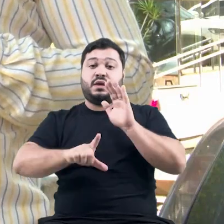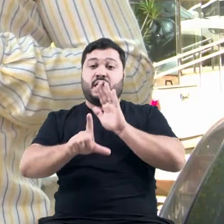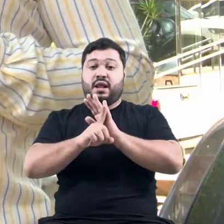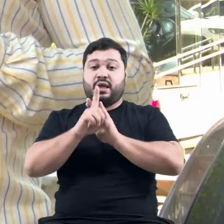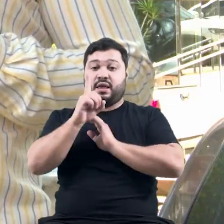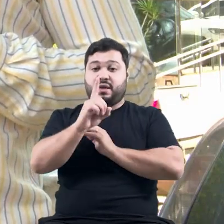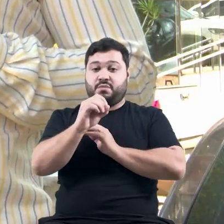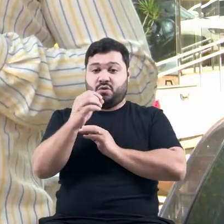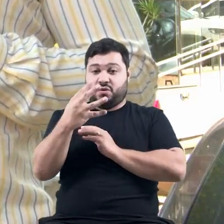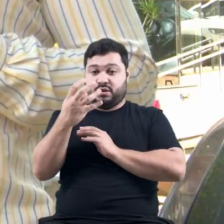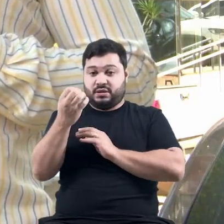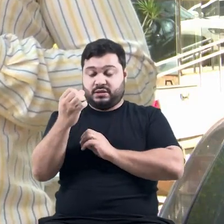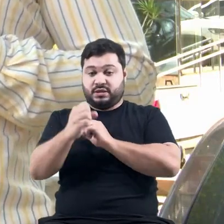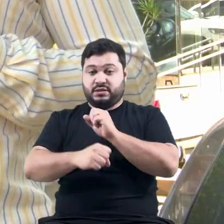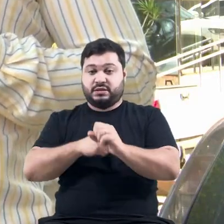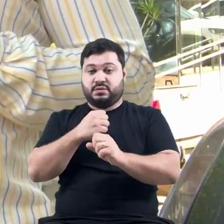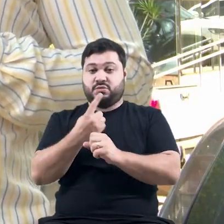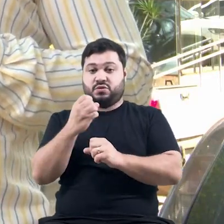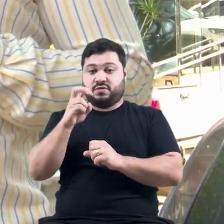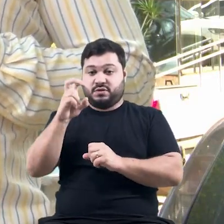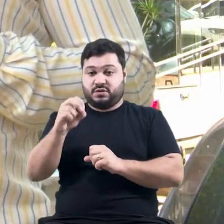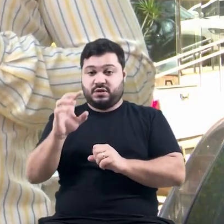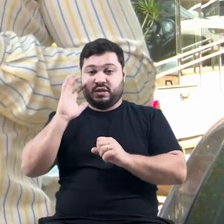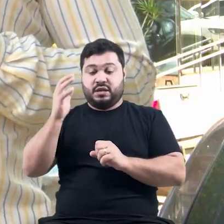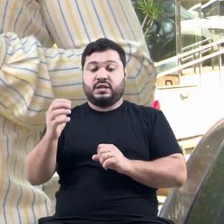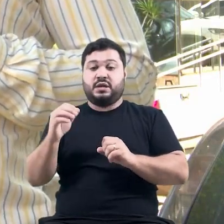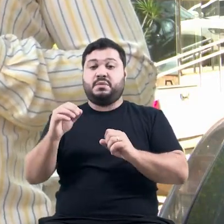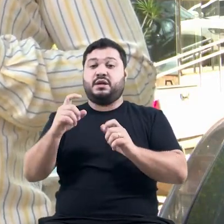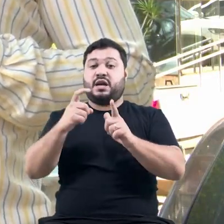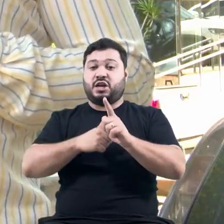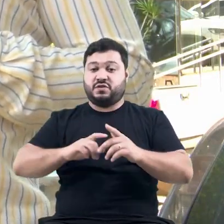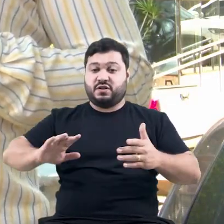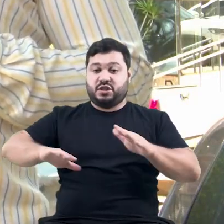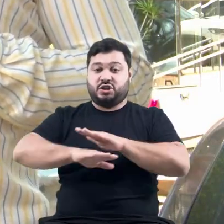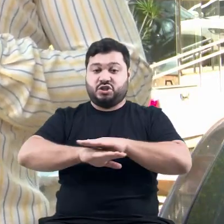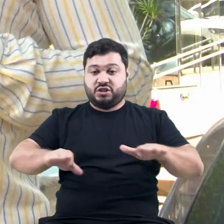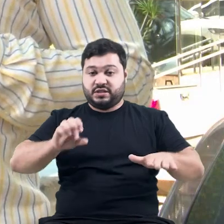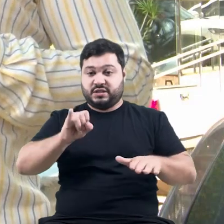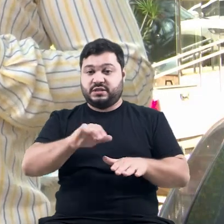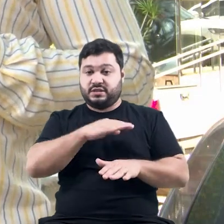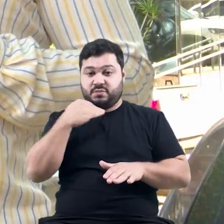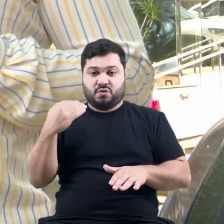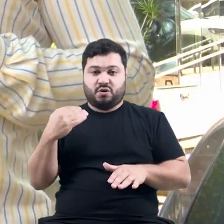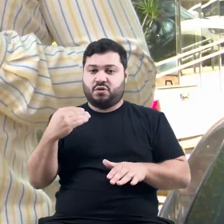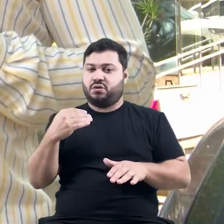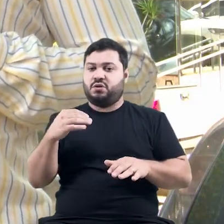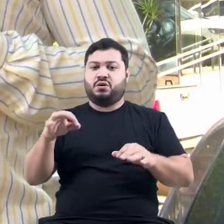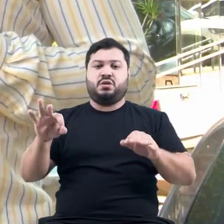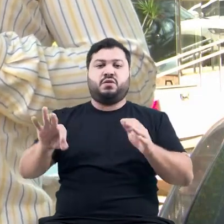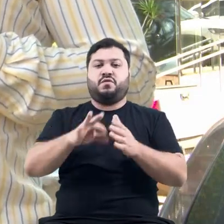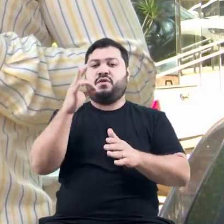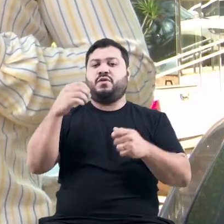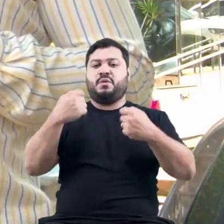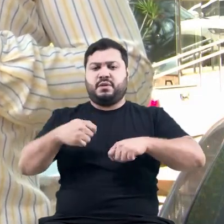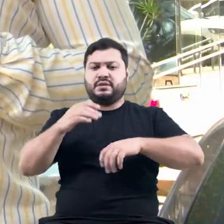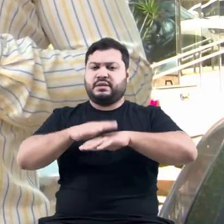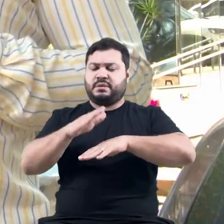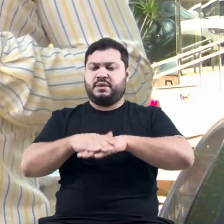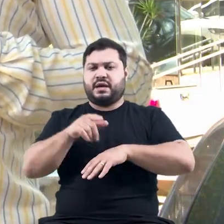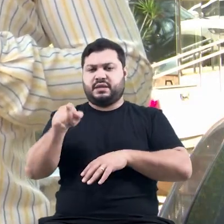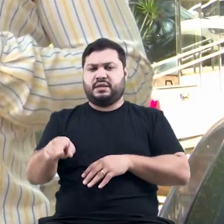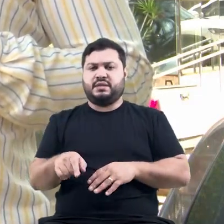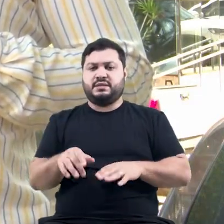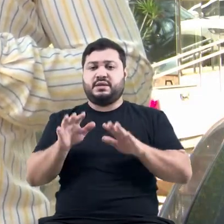como a Lei 1046 de 1950 determina que a dívida seja extinta em caso de morte do usuário não for revogada, ela deveria